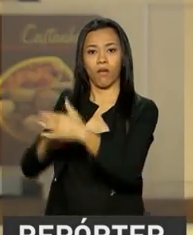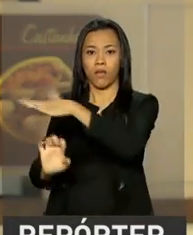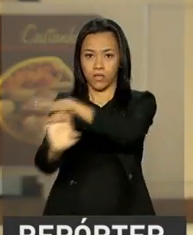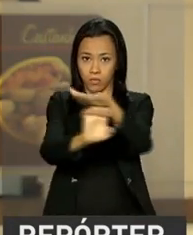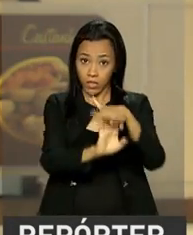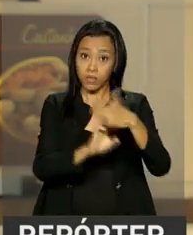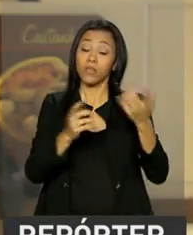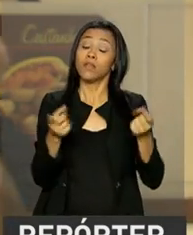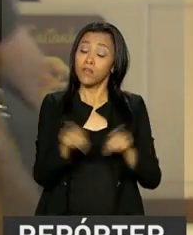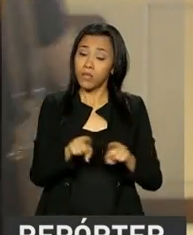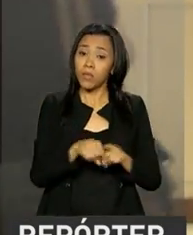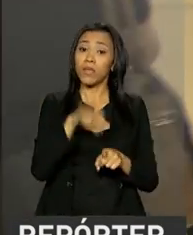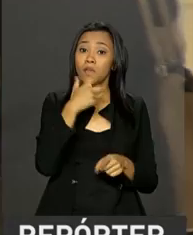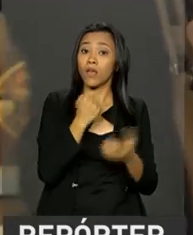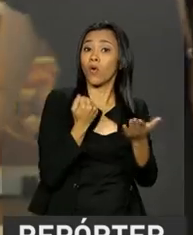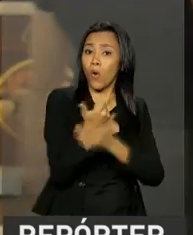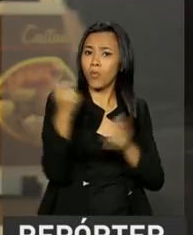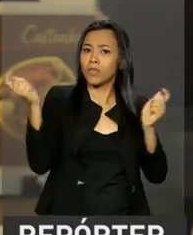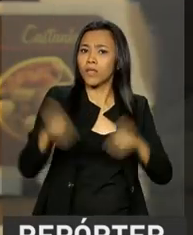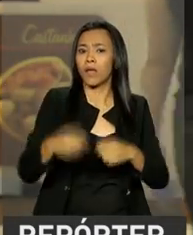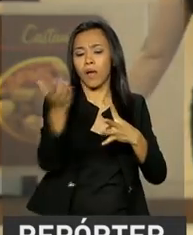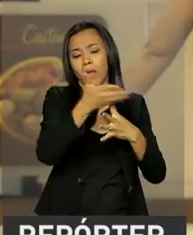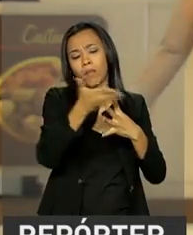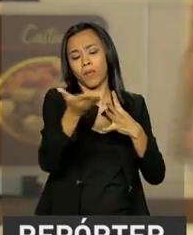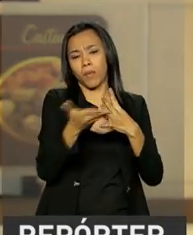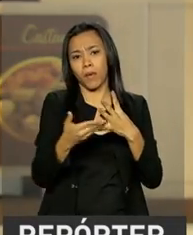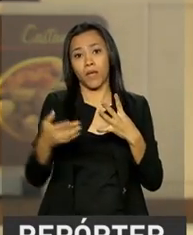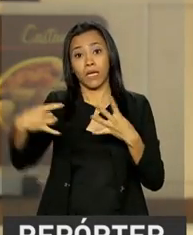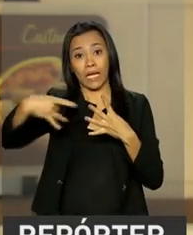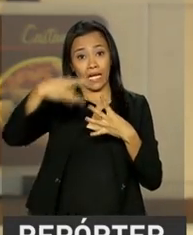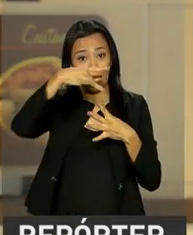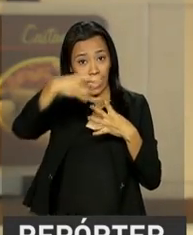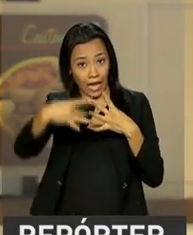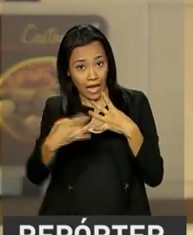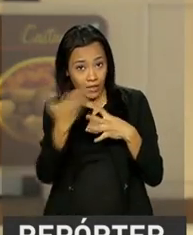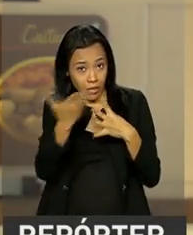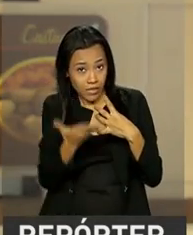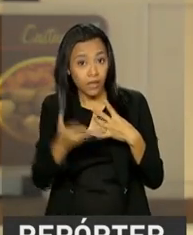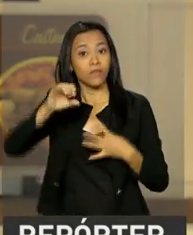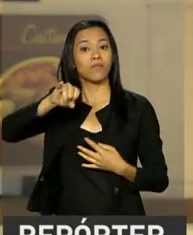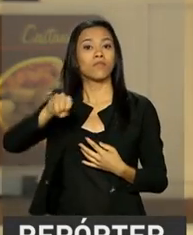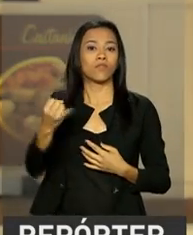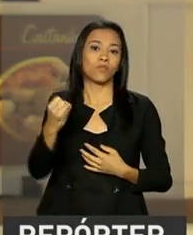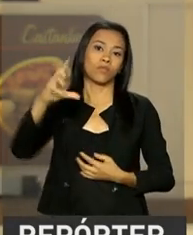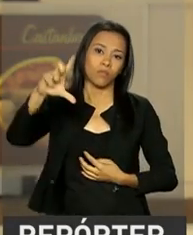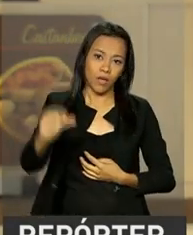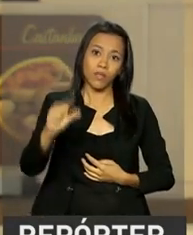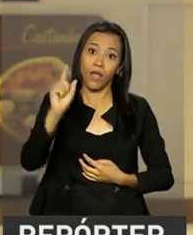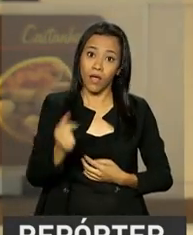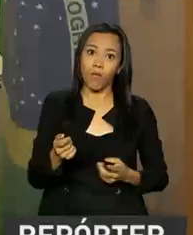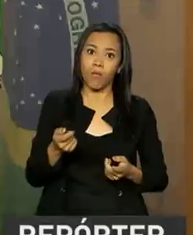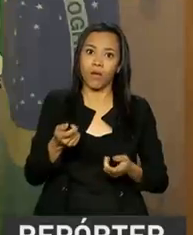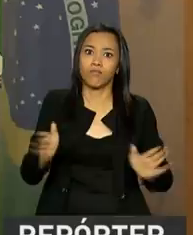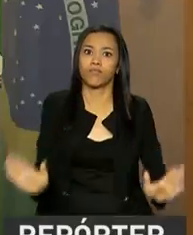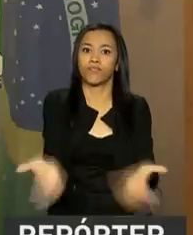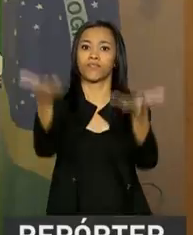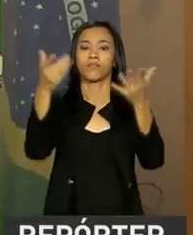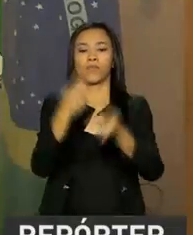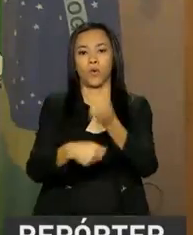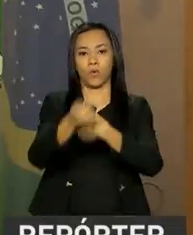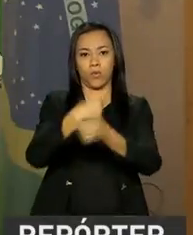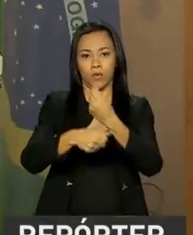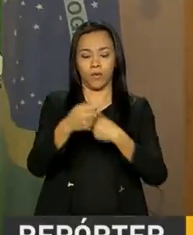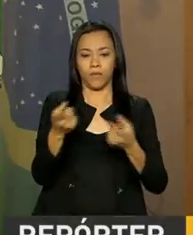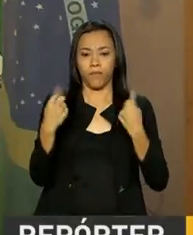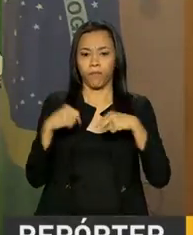podem comprar a prazo com custo menor em cada parcela é uma injeção de ânimo na economia ea economia dá sinais